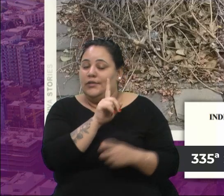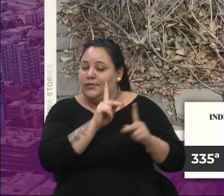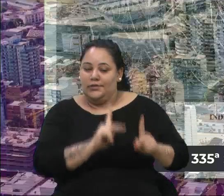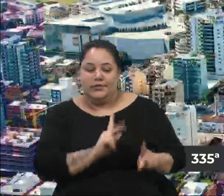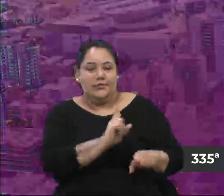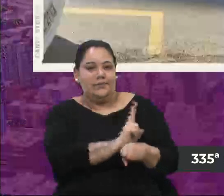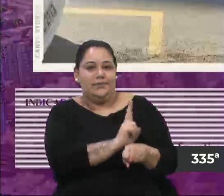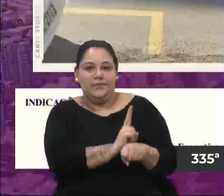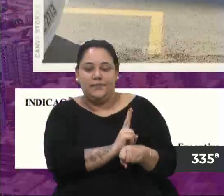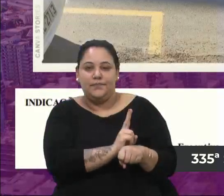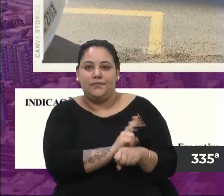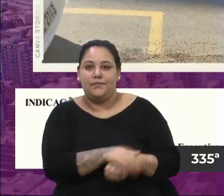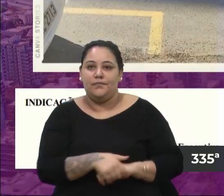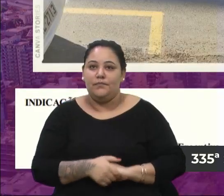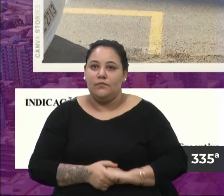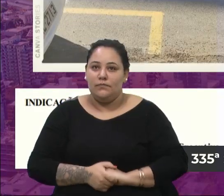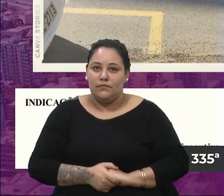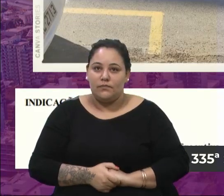da cidade.